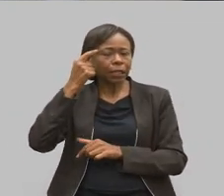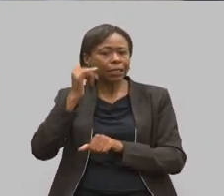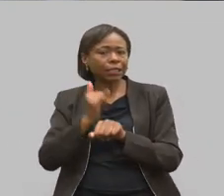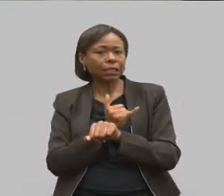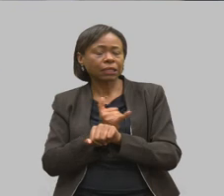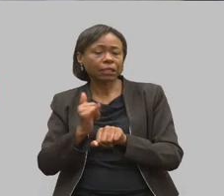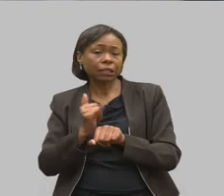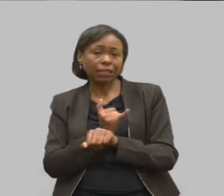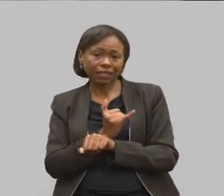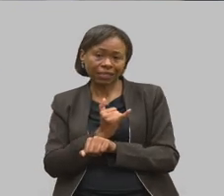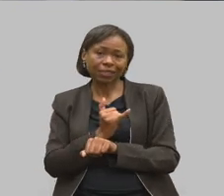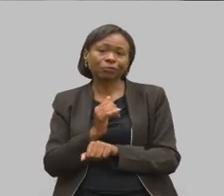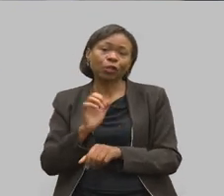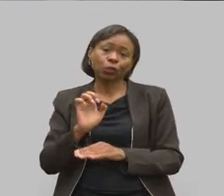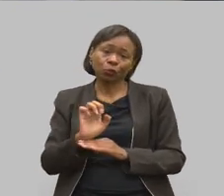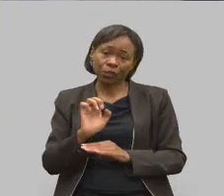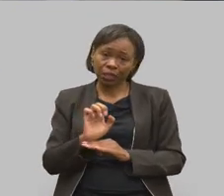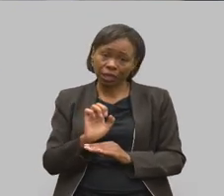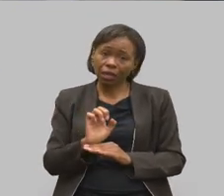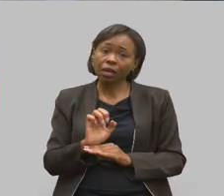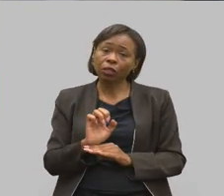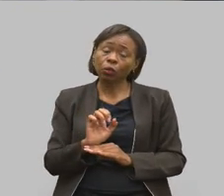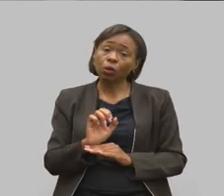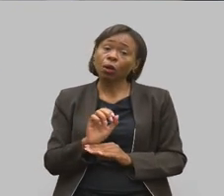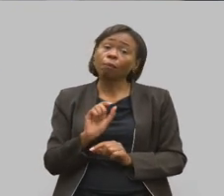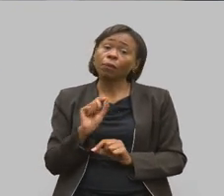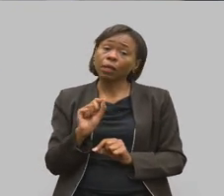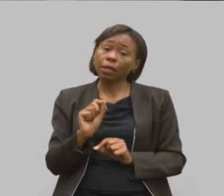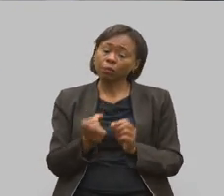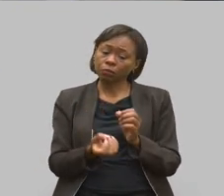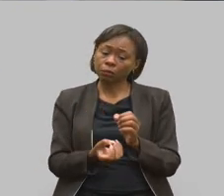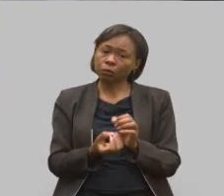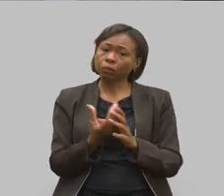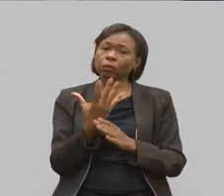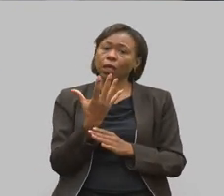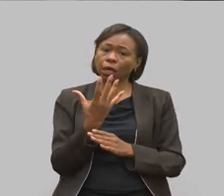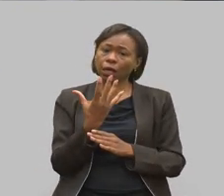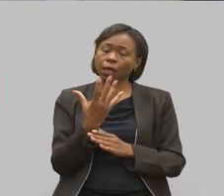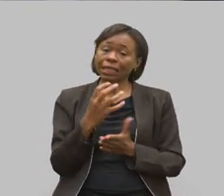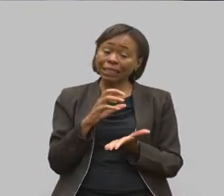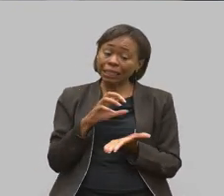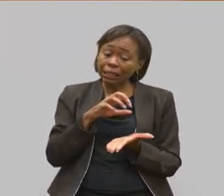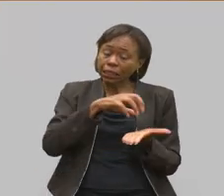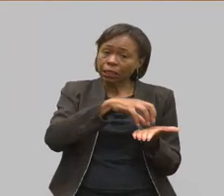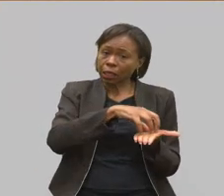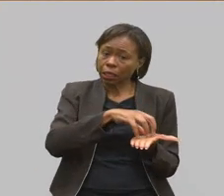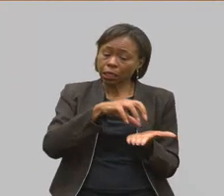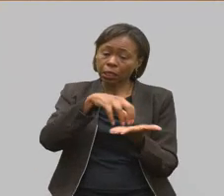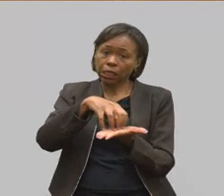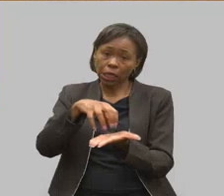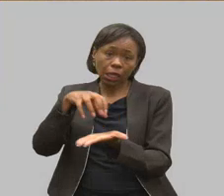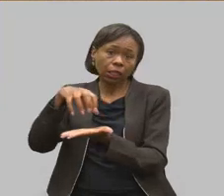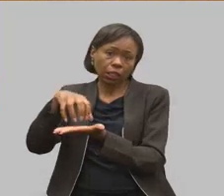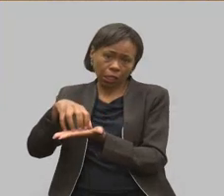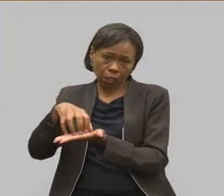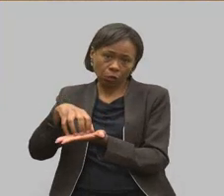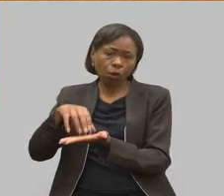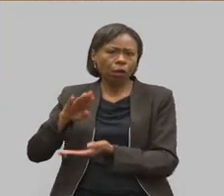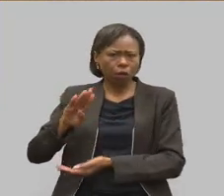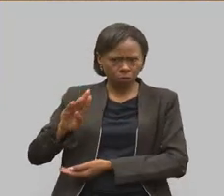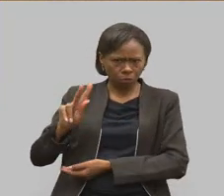estado para estabelecer centros não só eh aqui em Belo